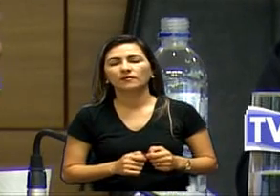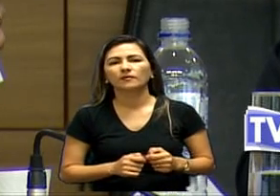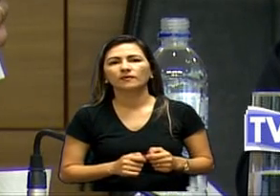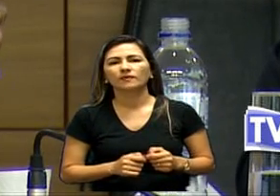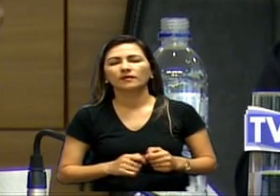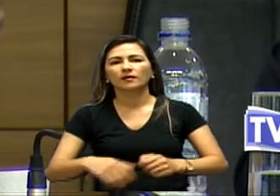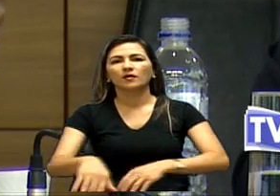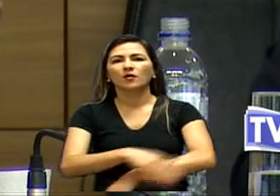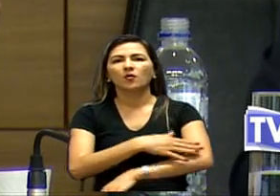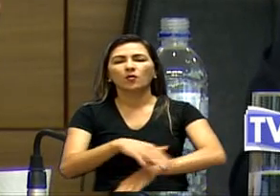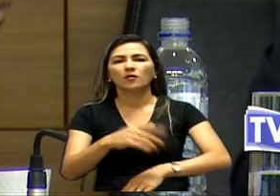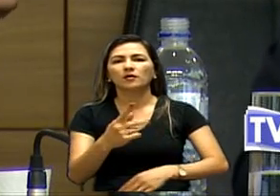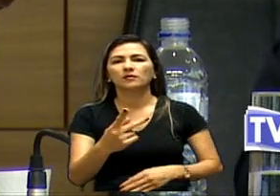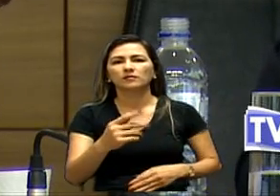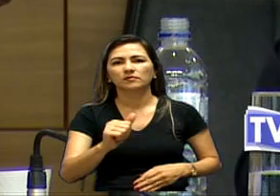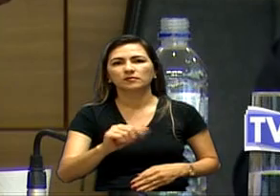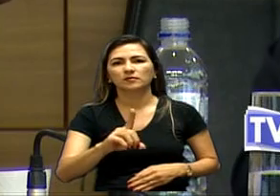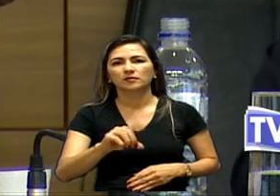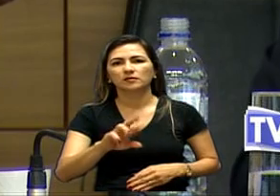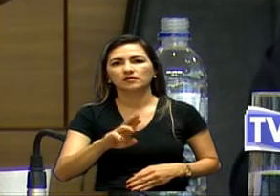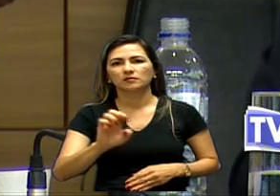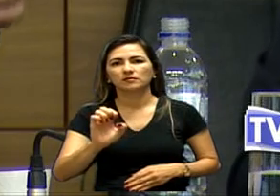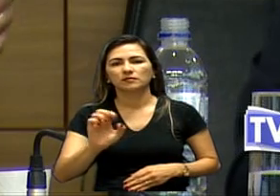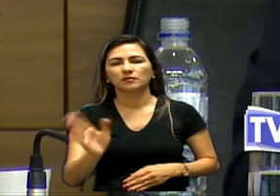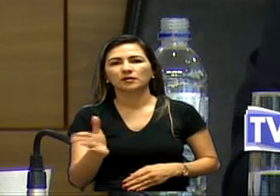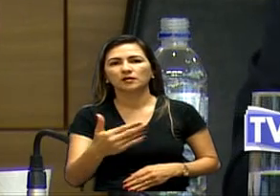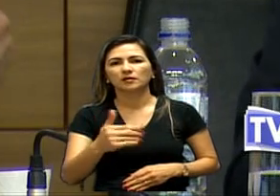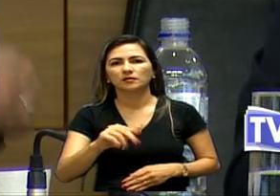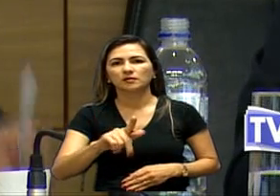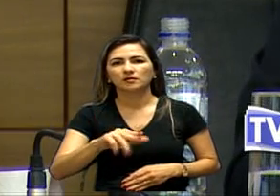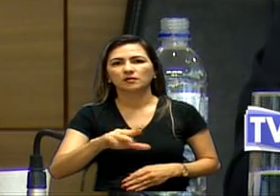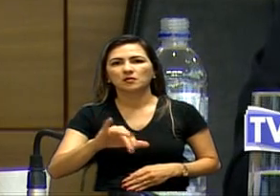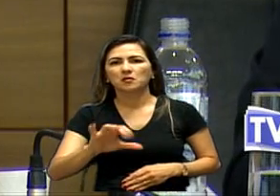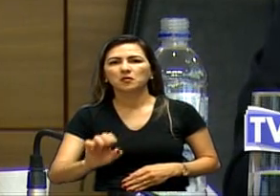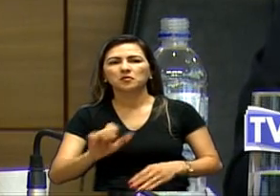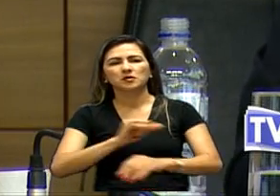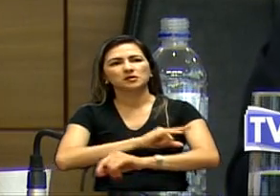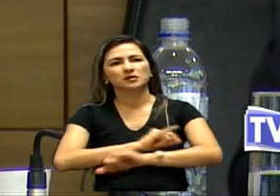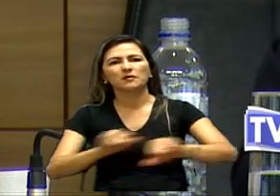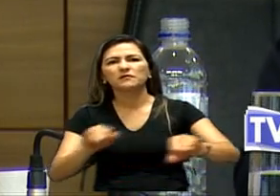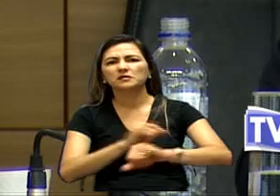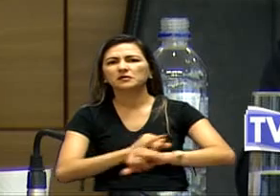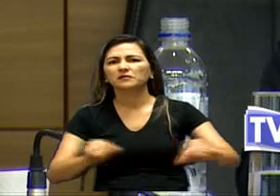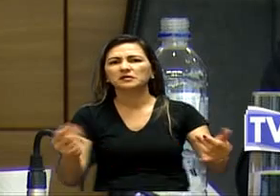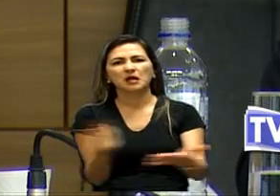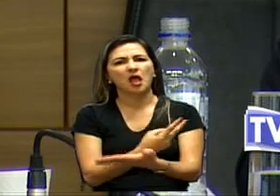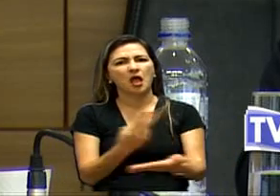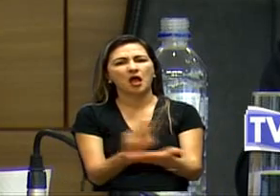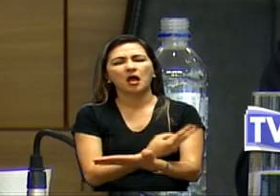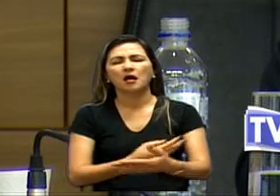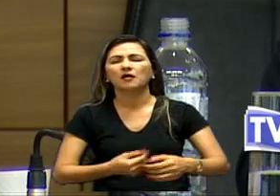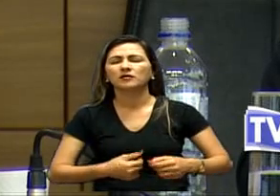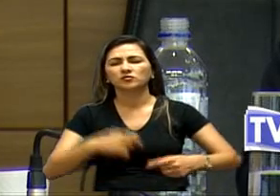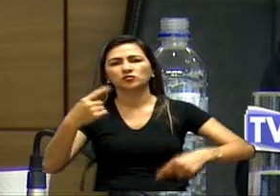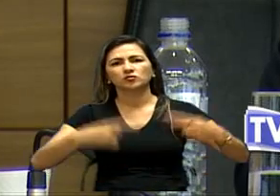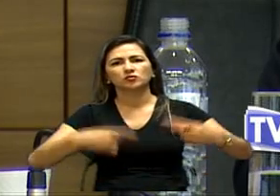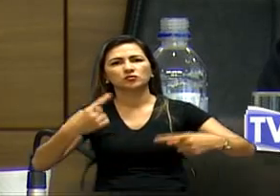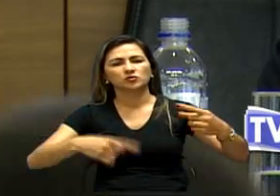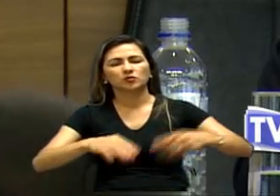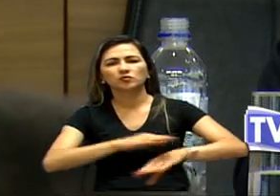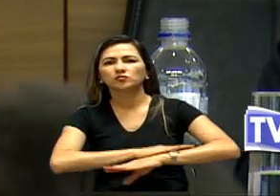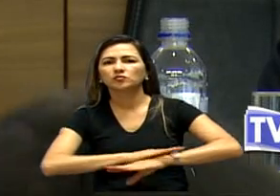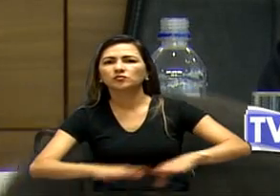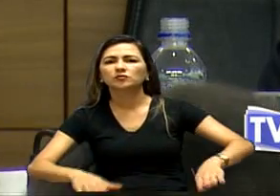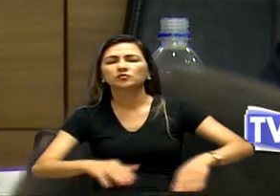na rua Padre Luiz, próximo ao número 284, no centro. Vossa Excelência vai usar a palavra? Em discussão. Encerrada a discussão.